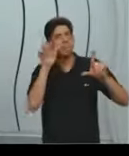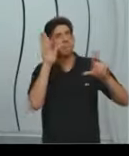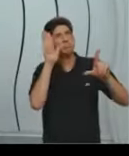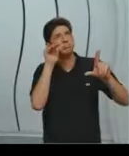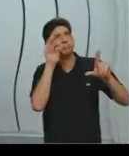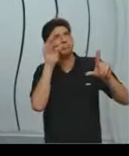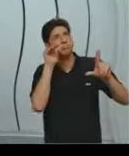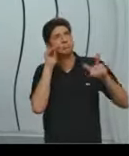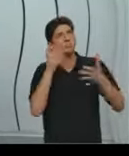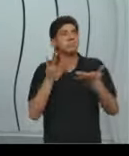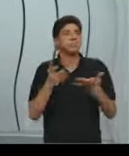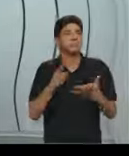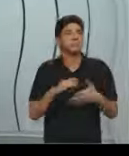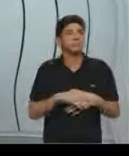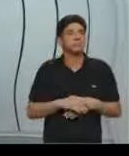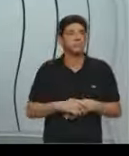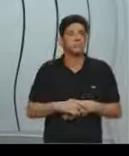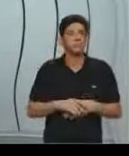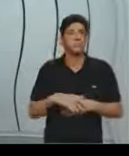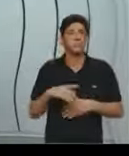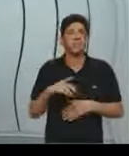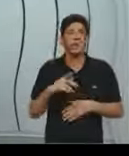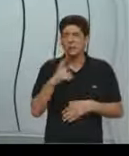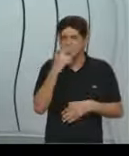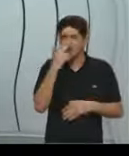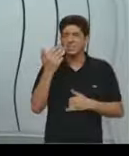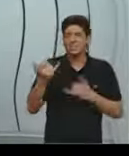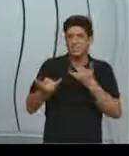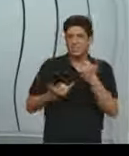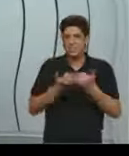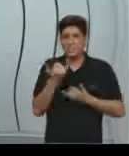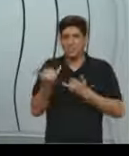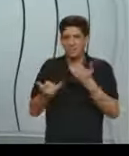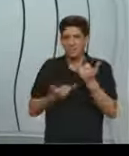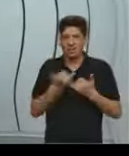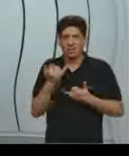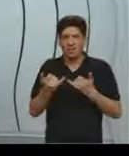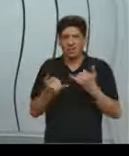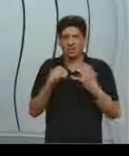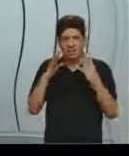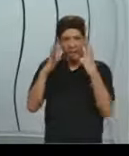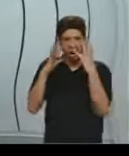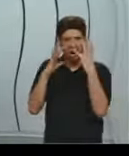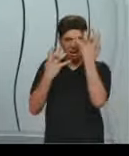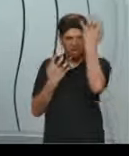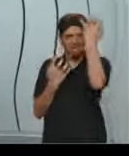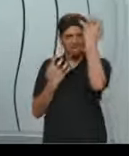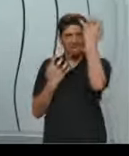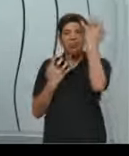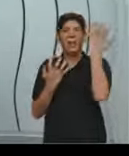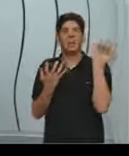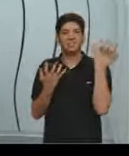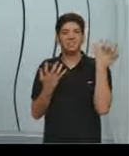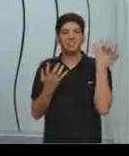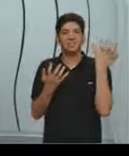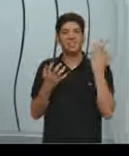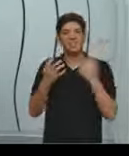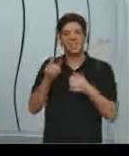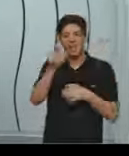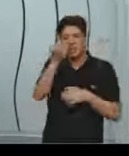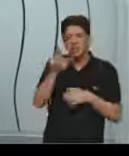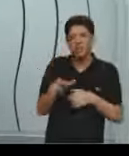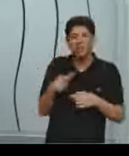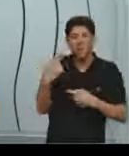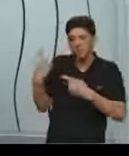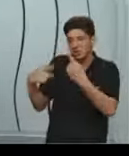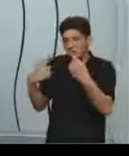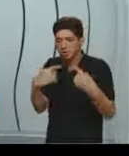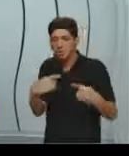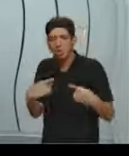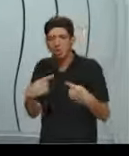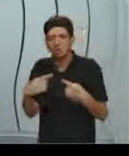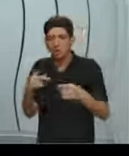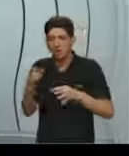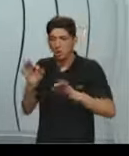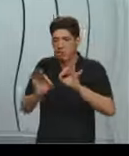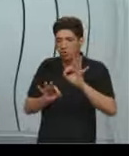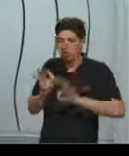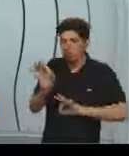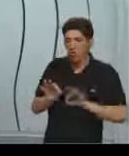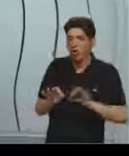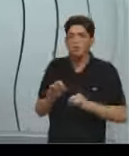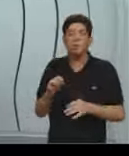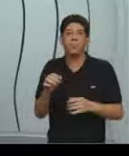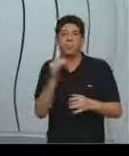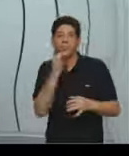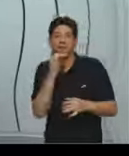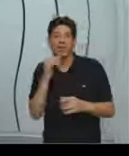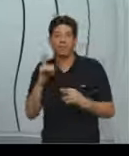ver isso Ah até em casos bem caricatos parece que é um show de horrores aquela questão ali que a pessoa em vez de tá discutindo projeto político que eu vou